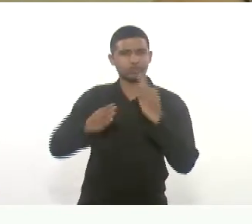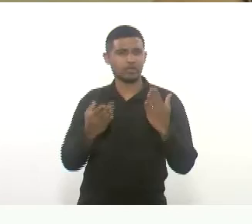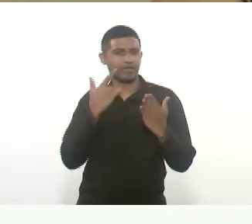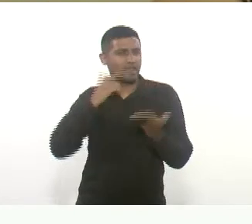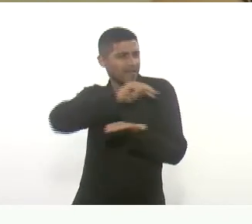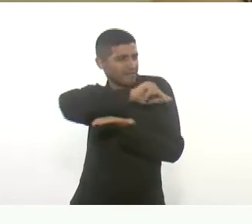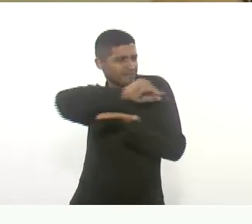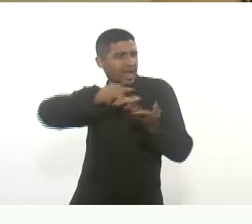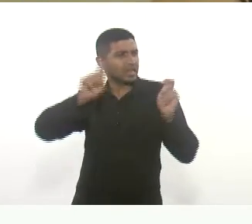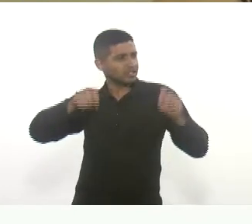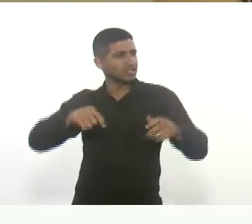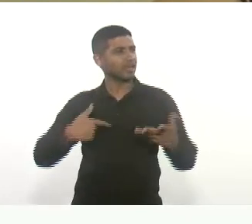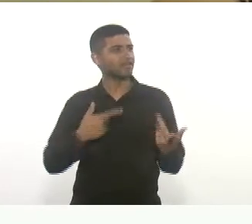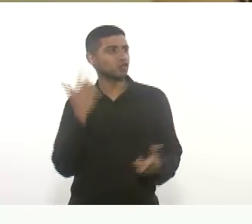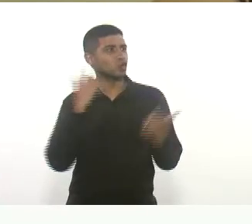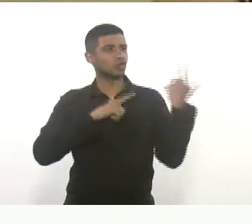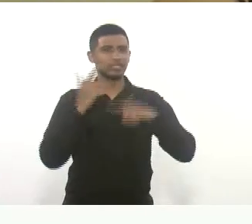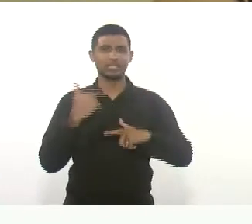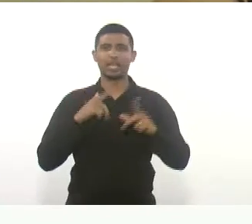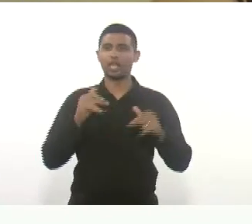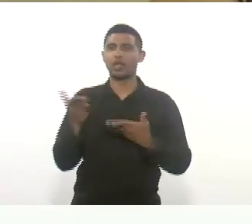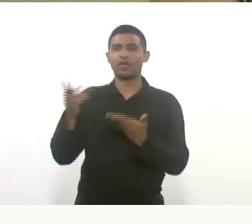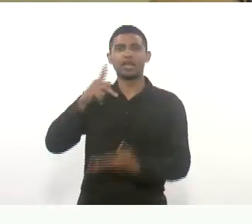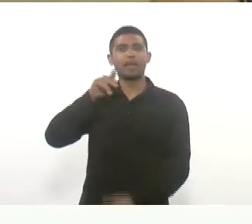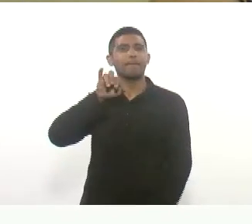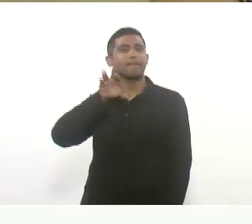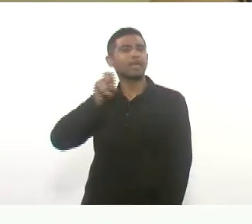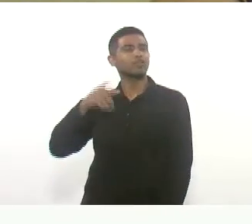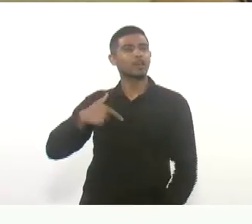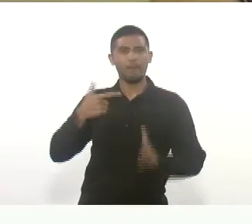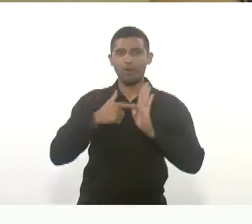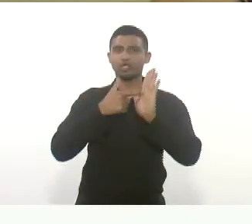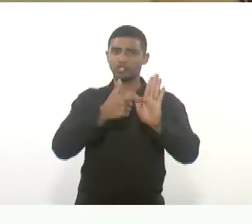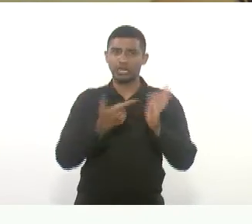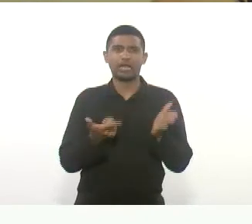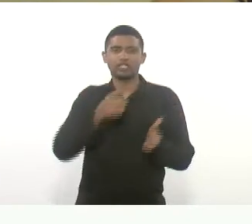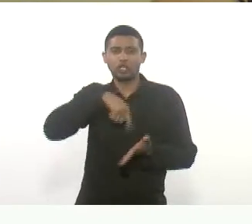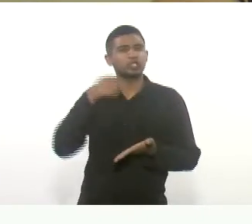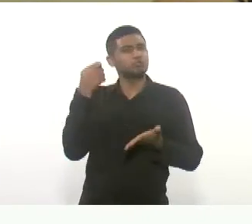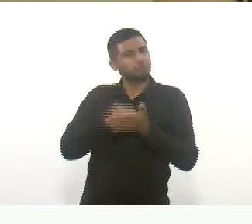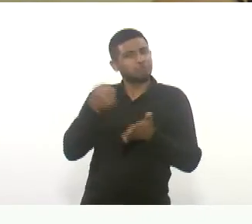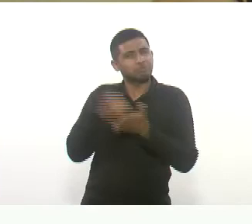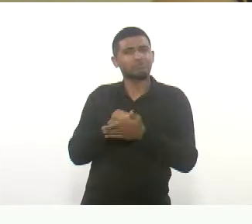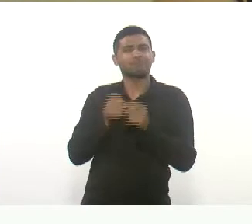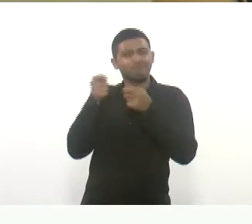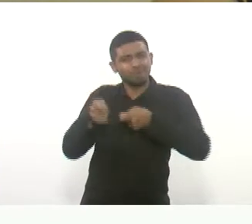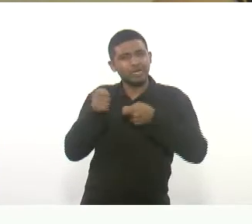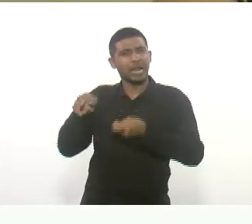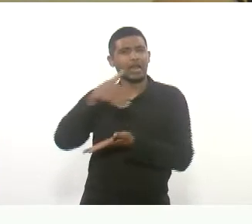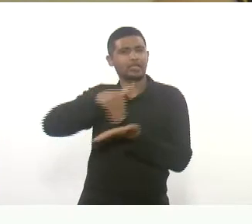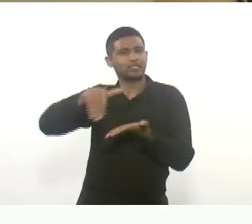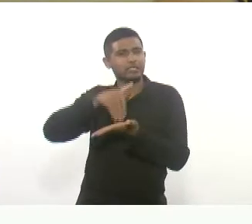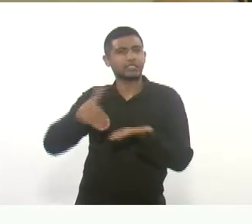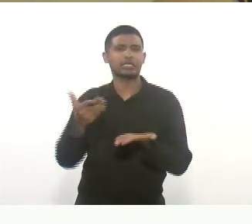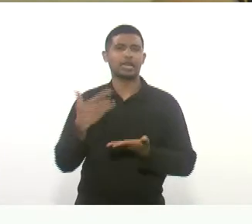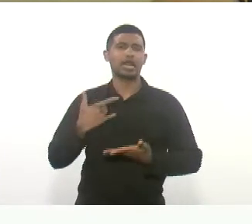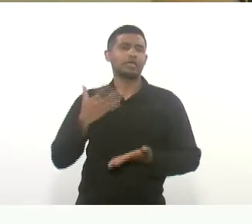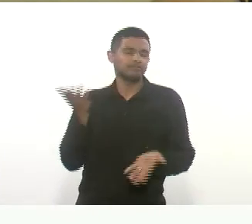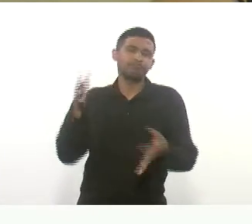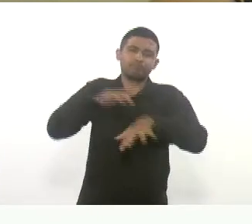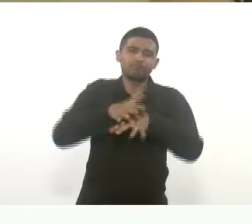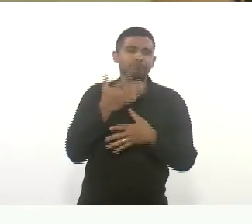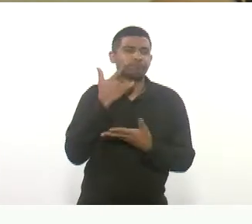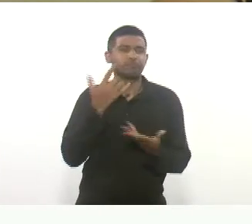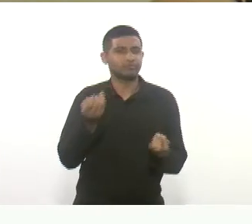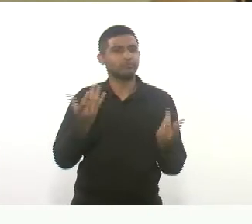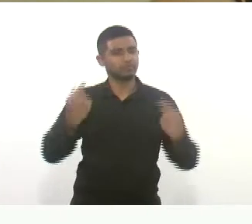que for. Eu acho que é algo isso que o Pedro vem trazendo, a gente precisa pressionar a SEDUC para implementar. Então, assim, tem diversas questões aqui